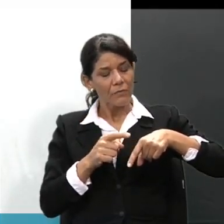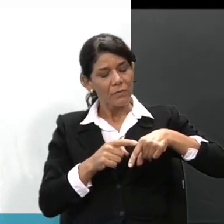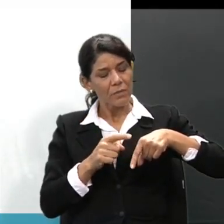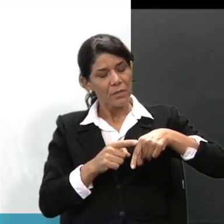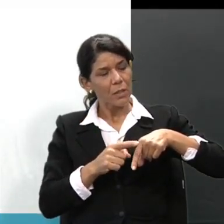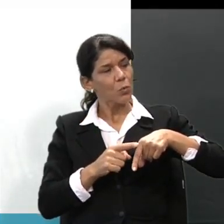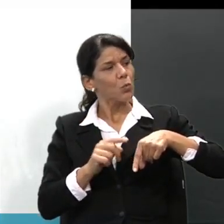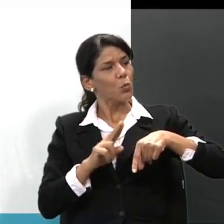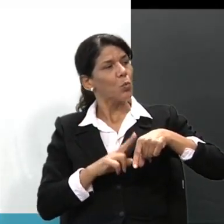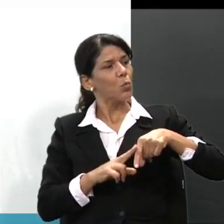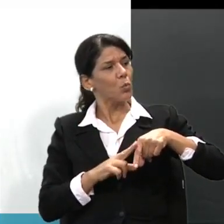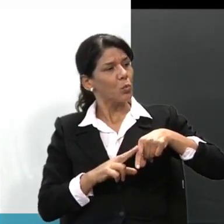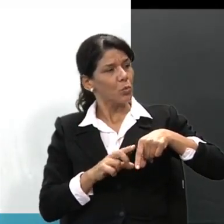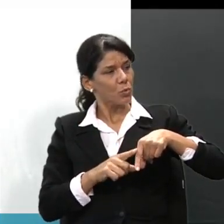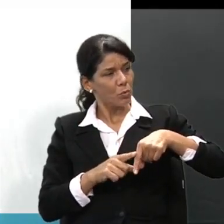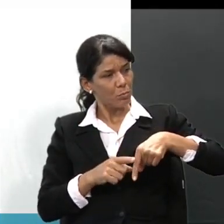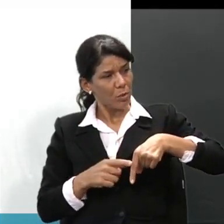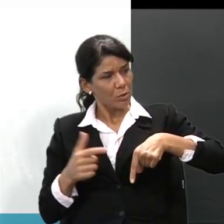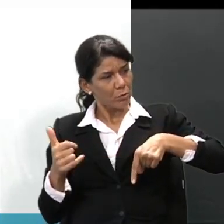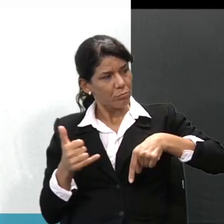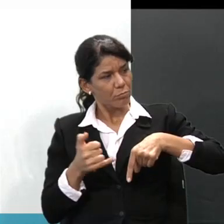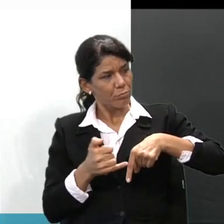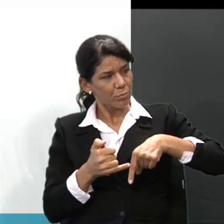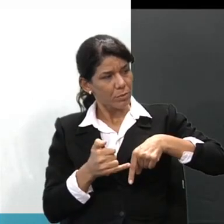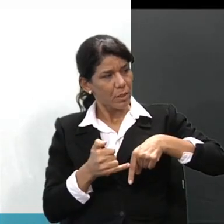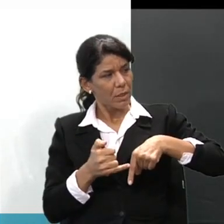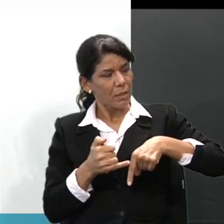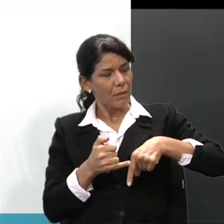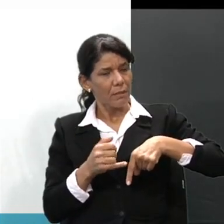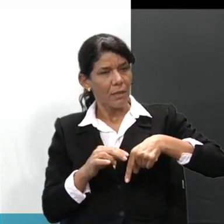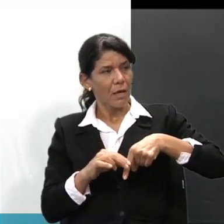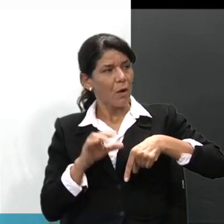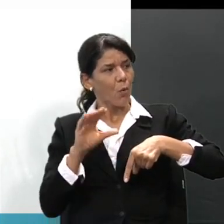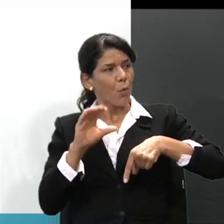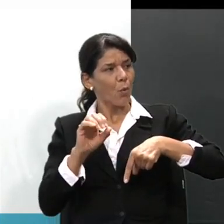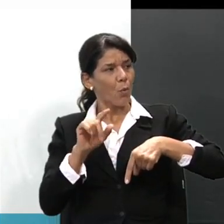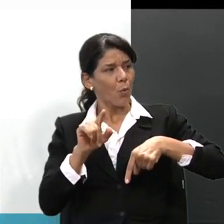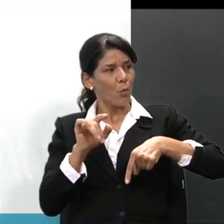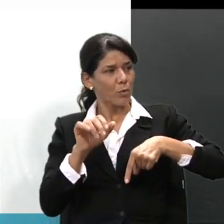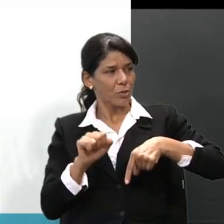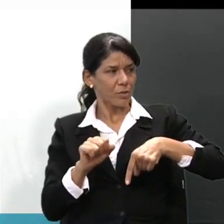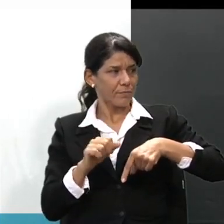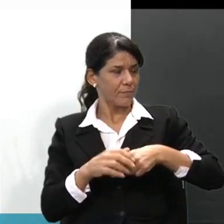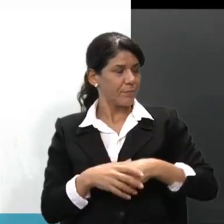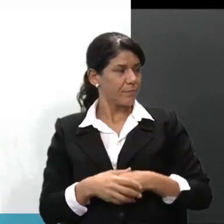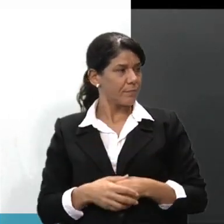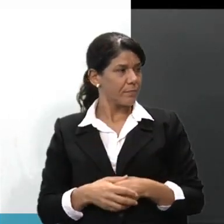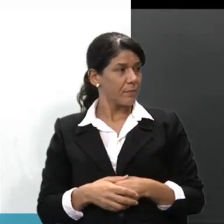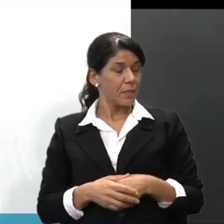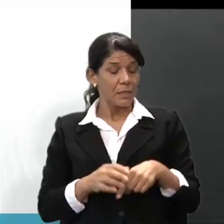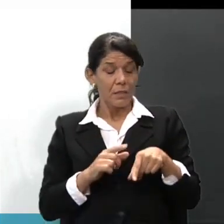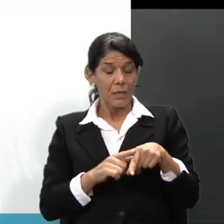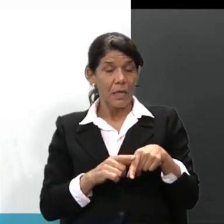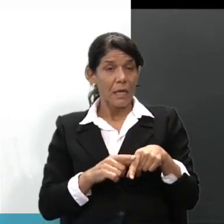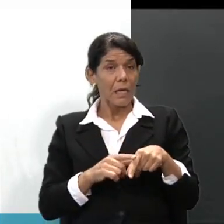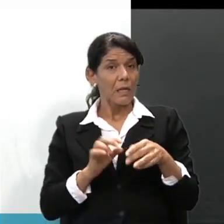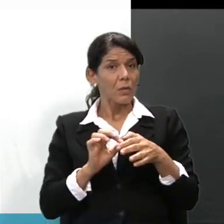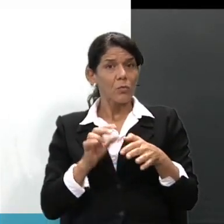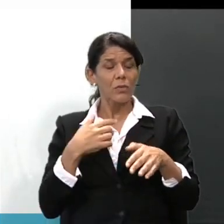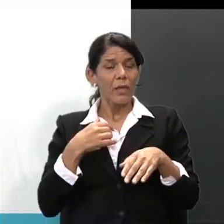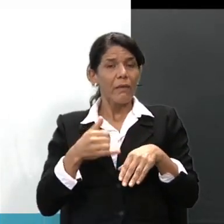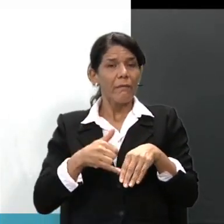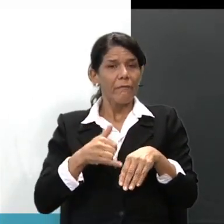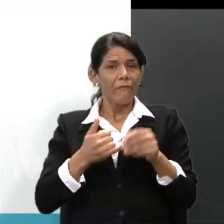uma aplicação e a crista ilíaca superior. Portanto, essa região ela é livre, principalmente de veias de grande